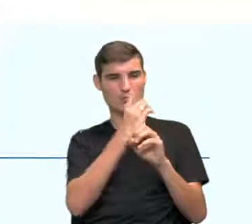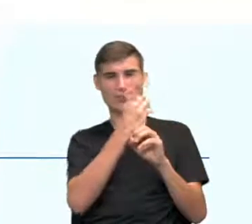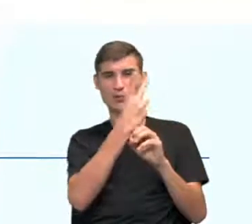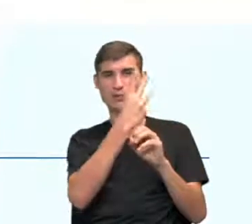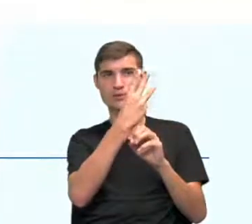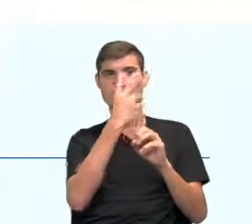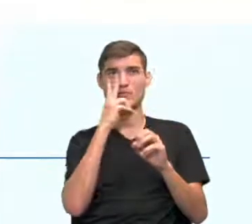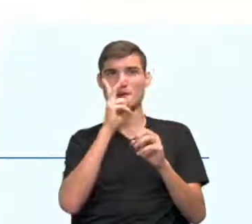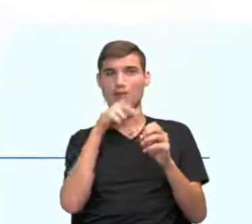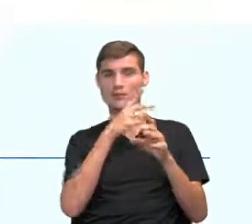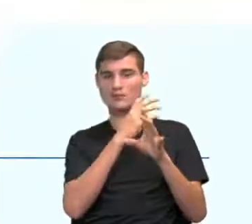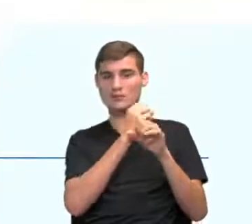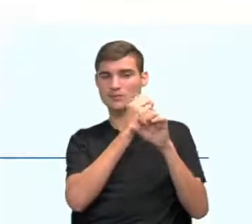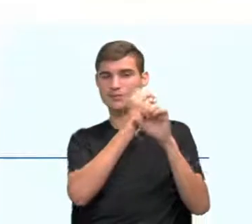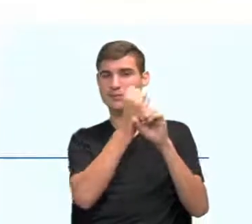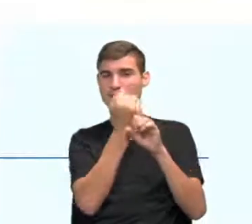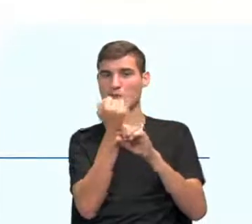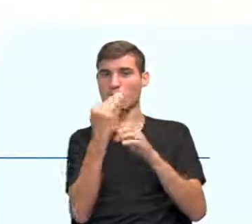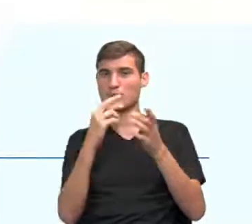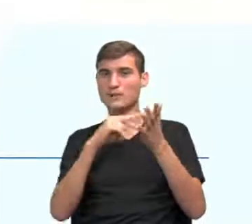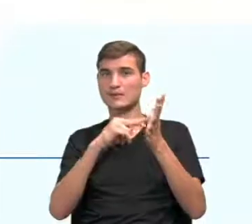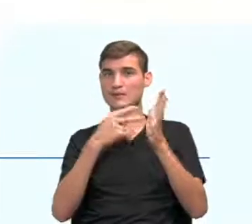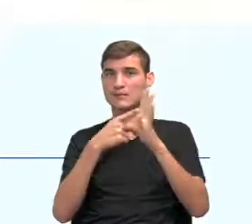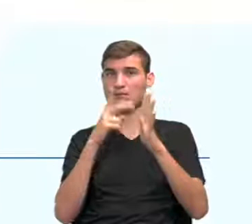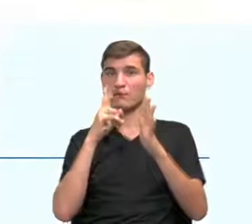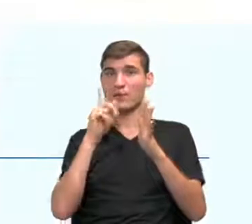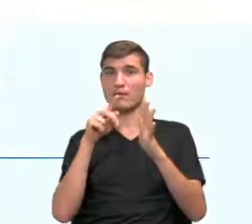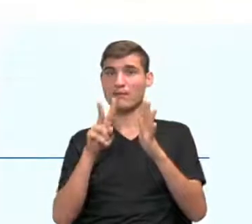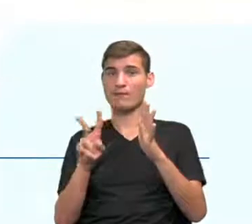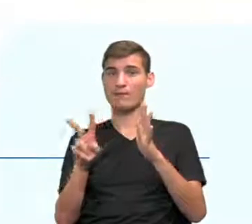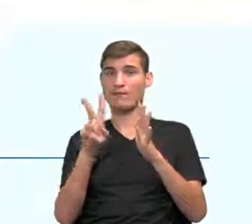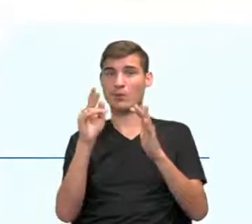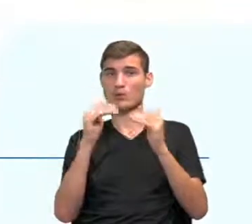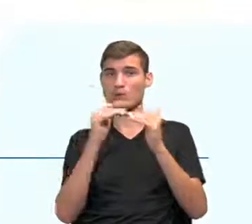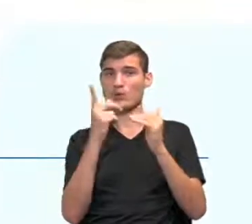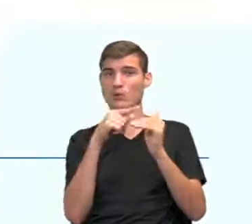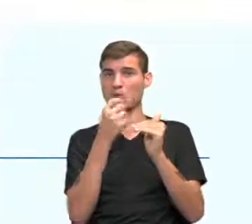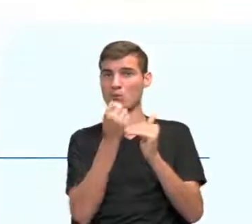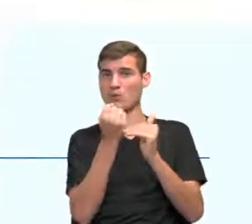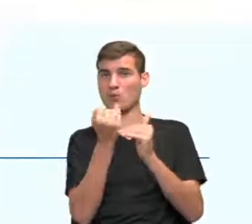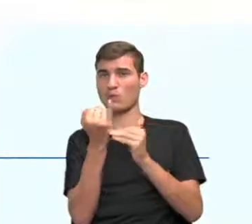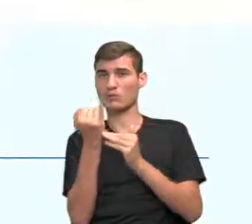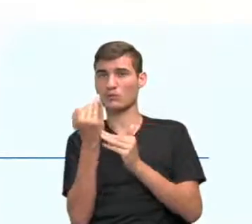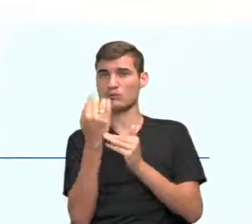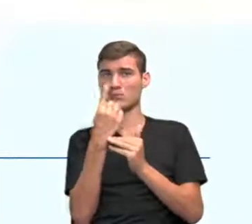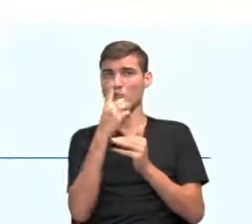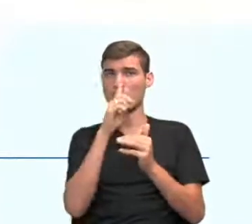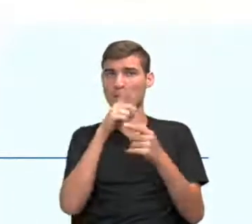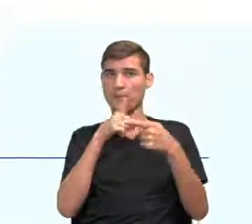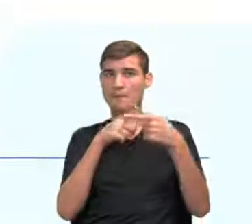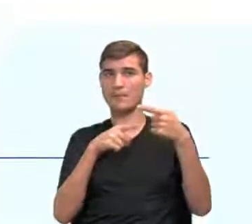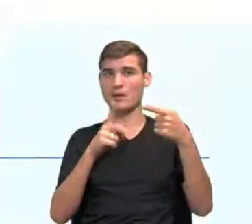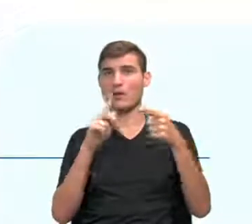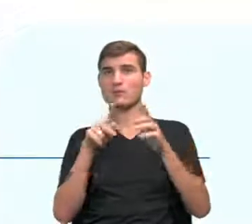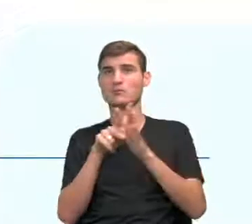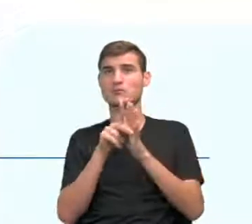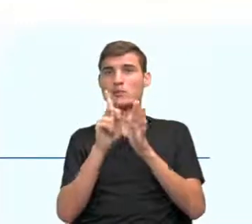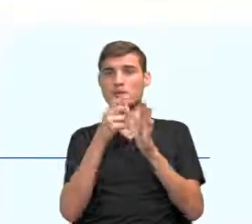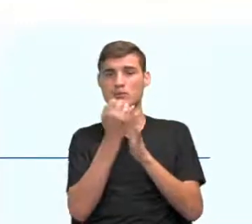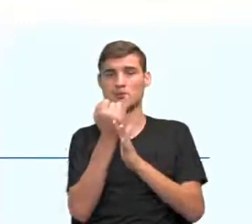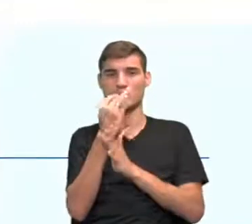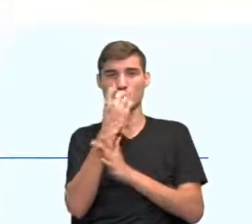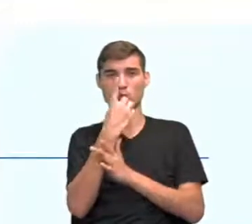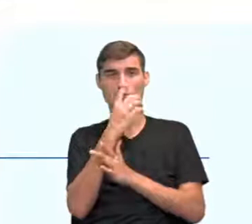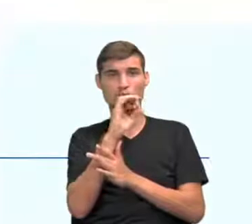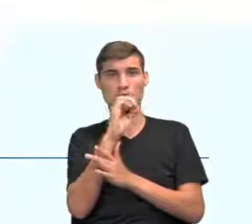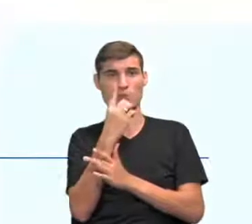sucessivamente. Então, eu tenho que o meu valor que foi quantizado como 1,5 representa o código 101. Se eu